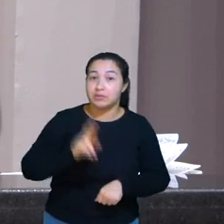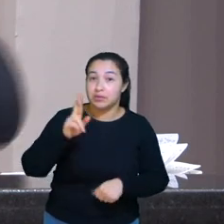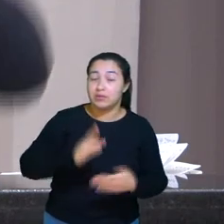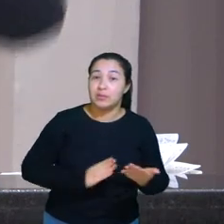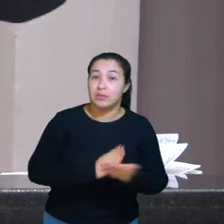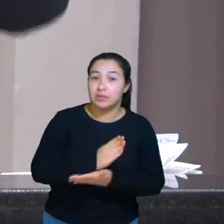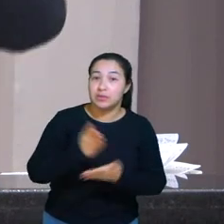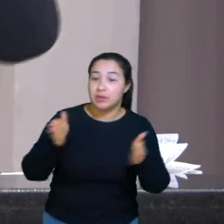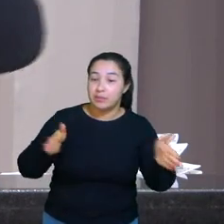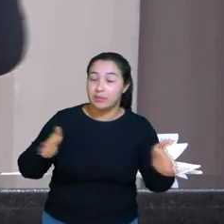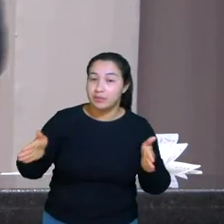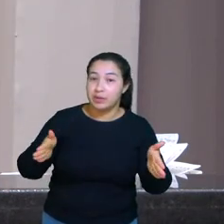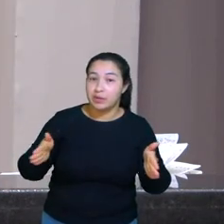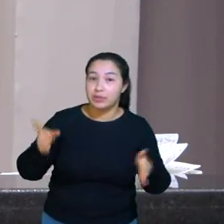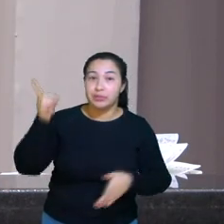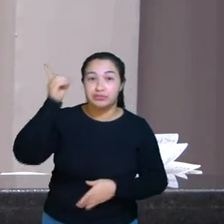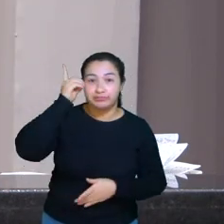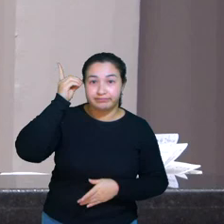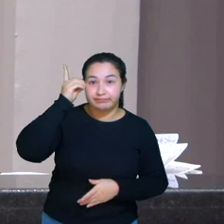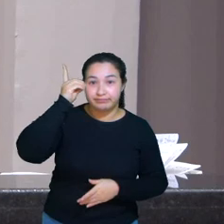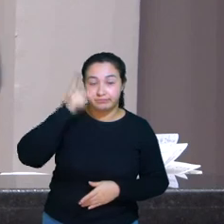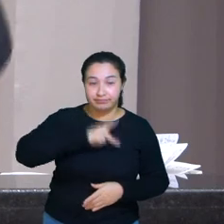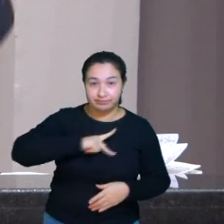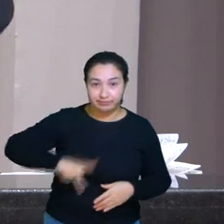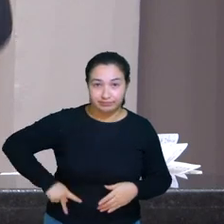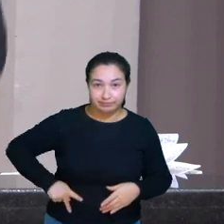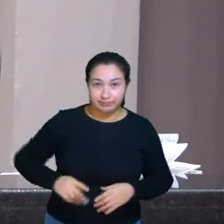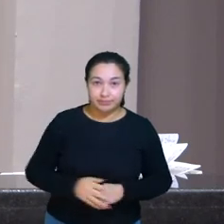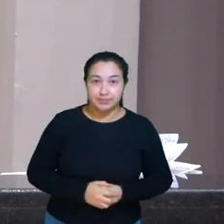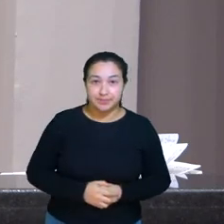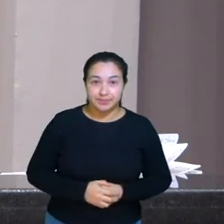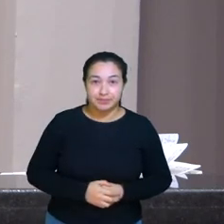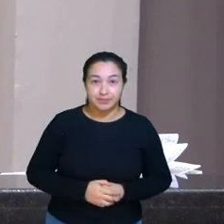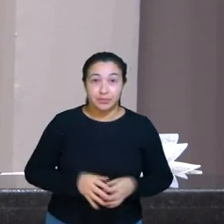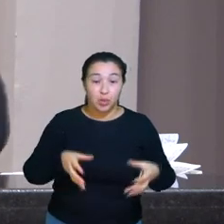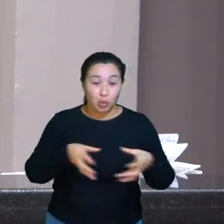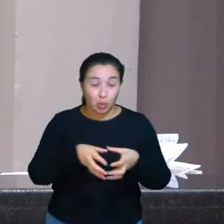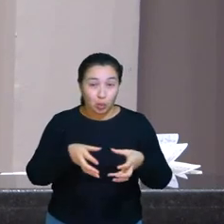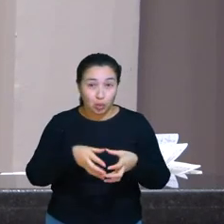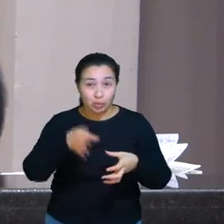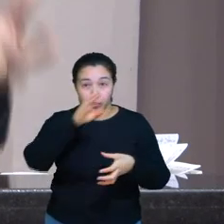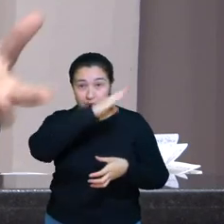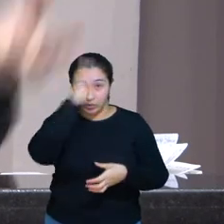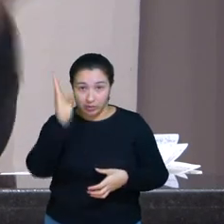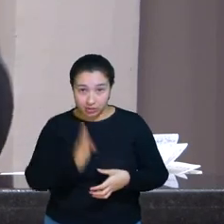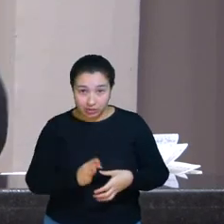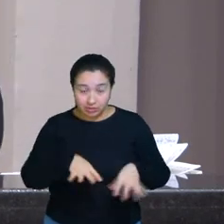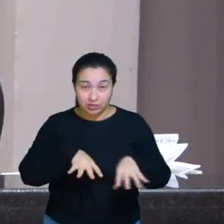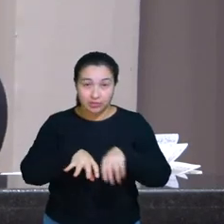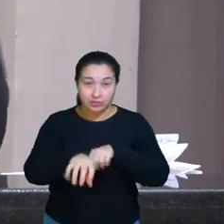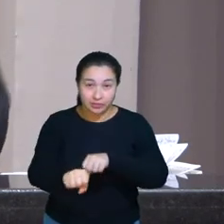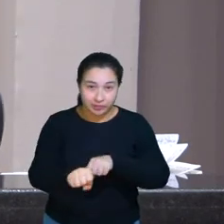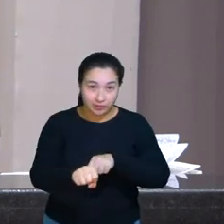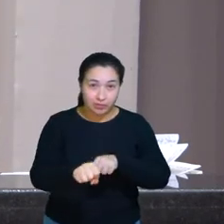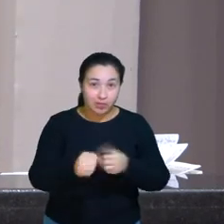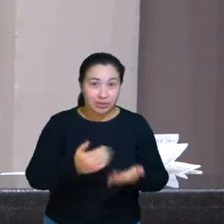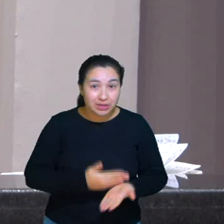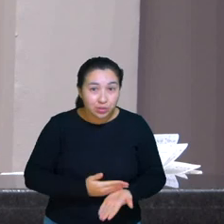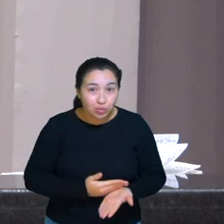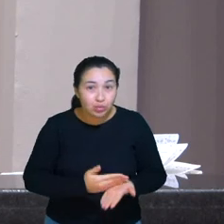estabelece a partir da sua regulamentação a coordenação Nacional da formação Inicial